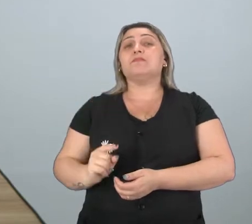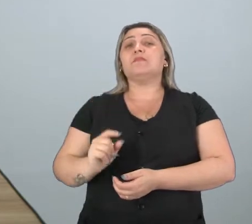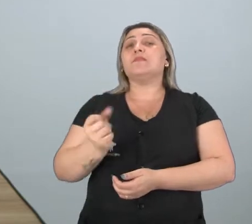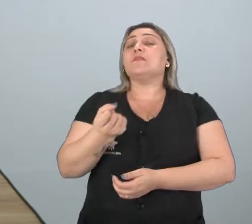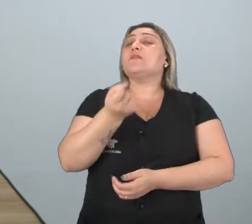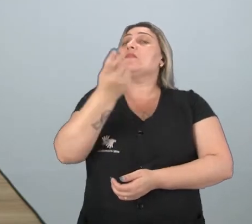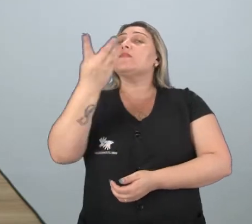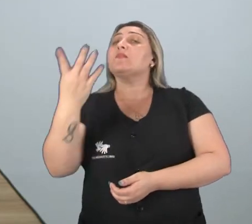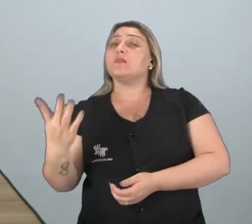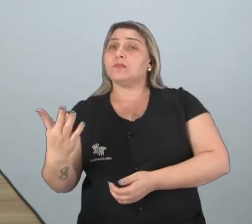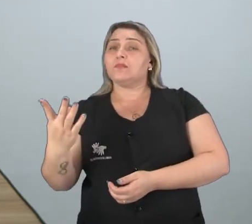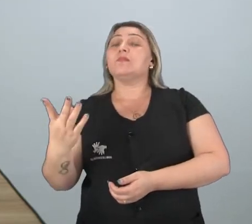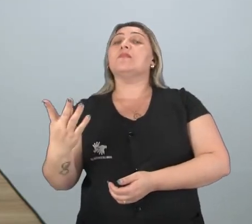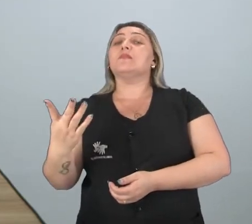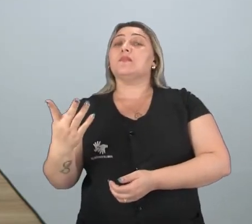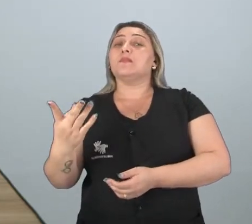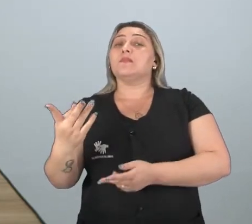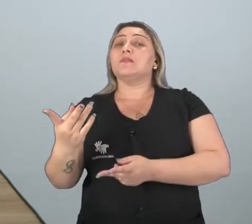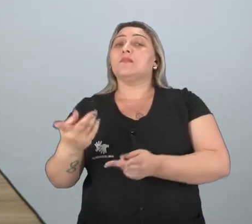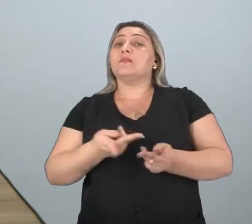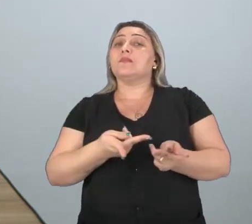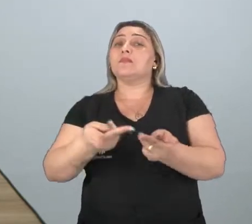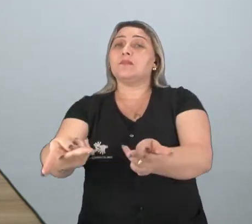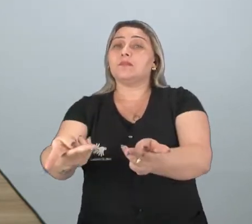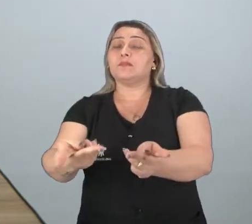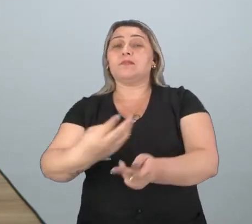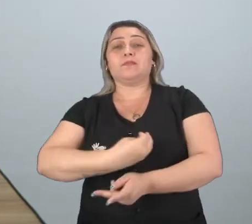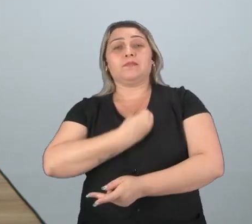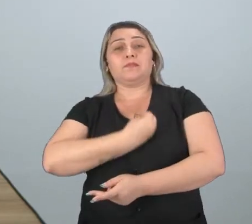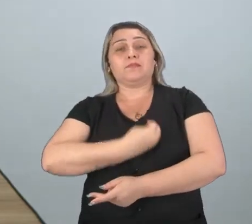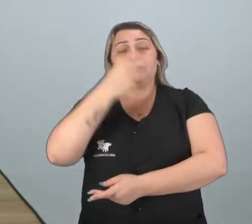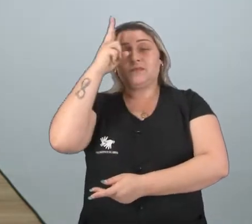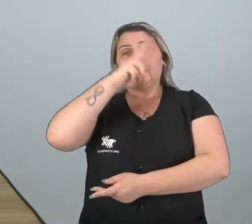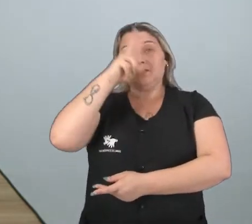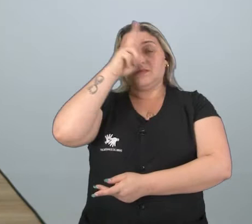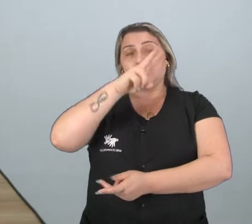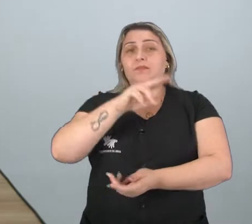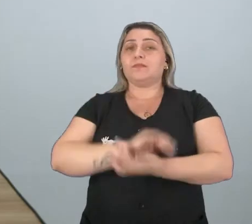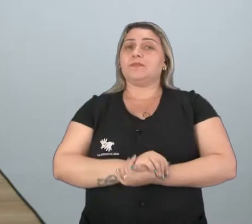quantos receberam o convite para participar da história?